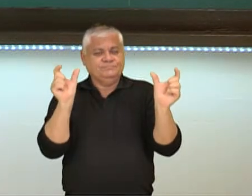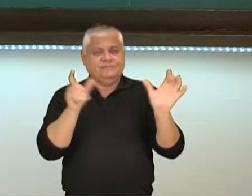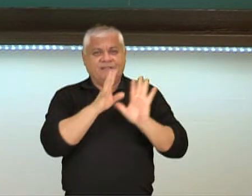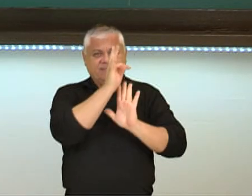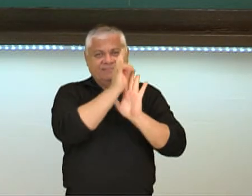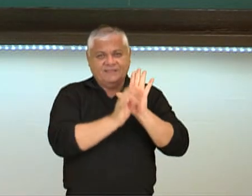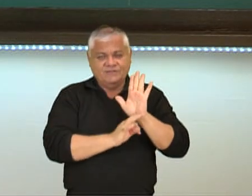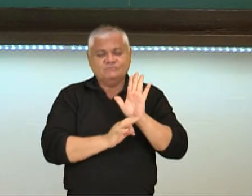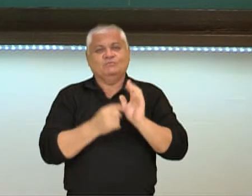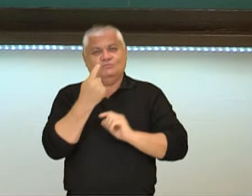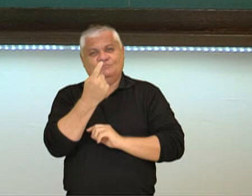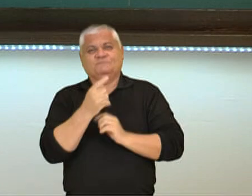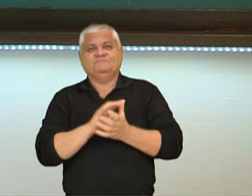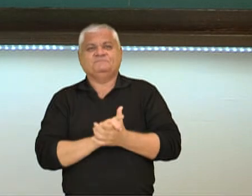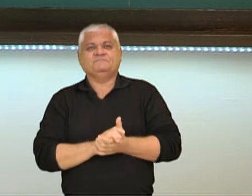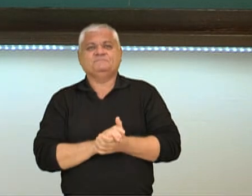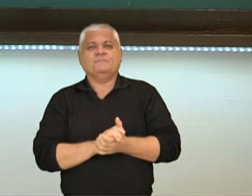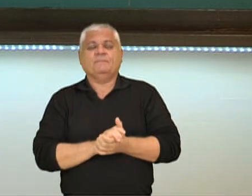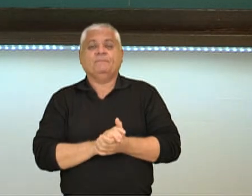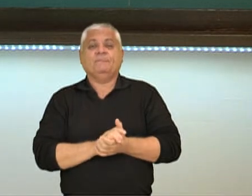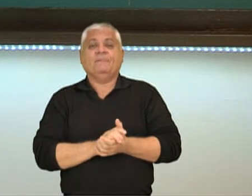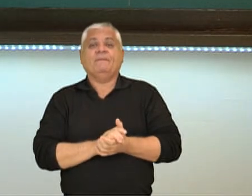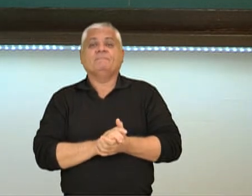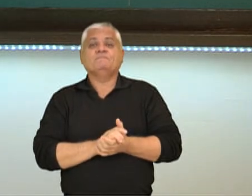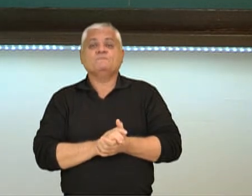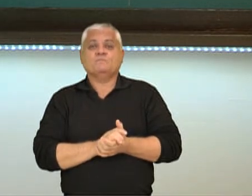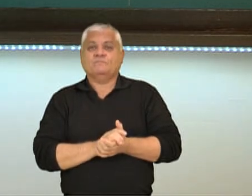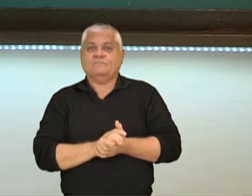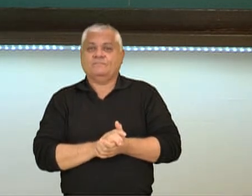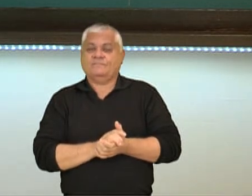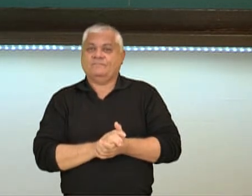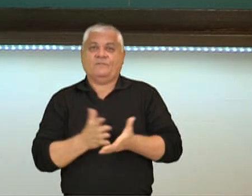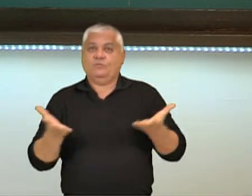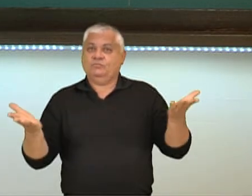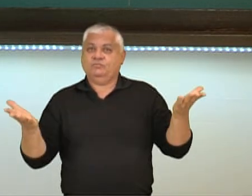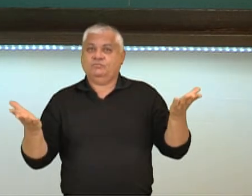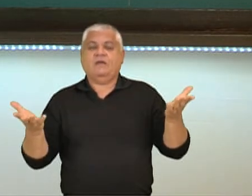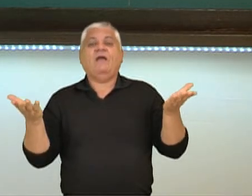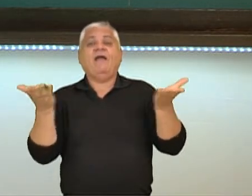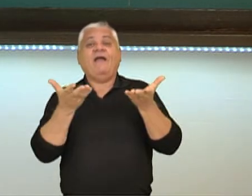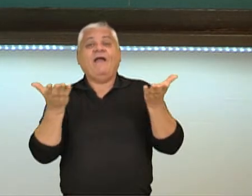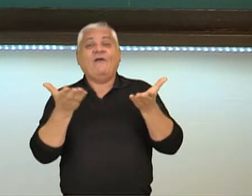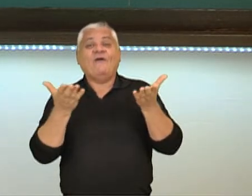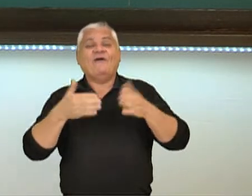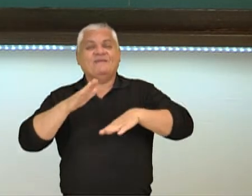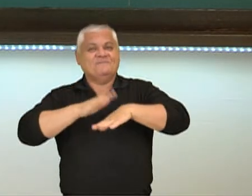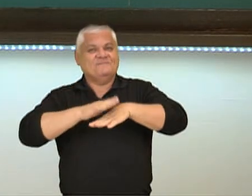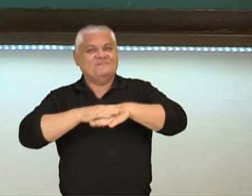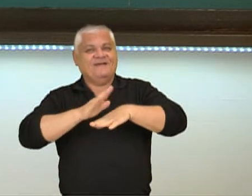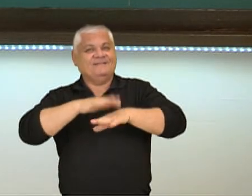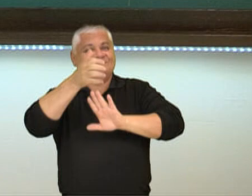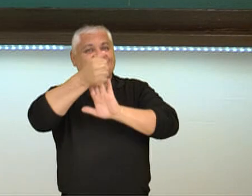estamos observando. Vamos ver aqui uma reportagem. Opa, vamos fazer uma